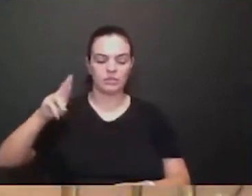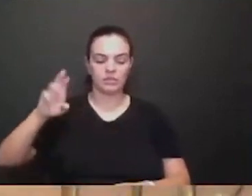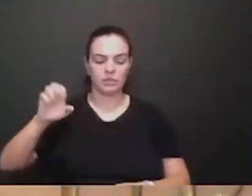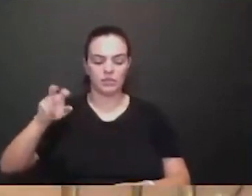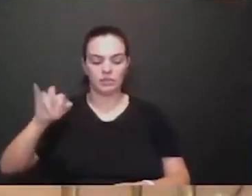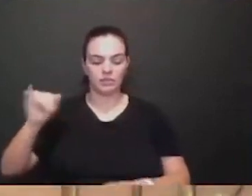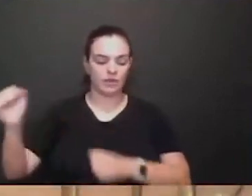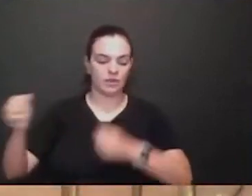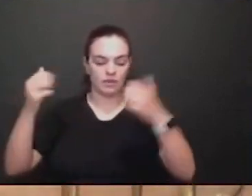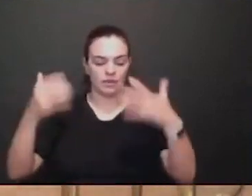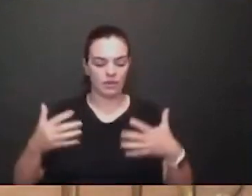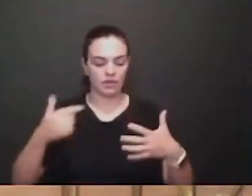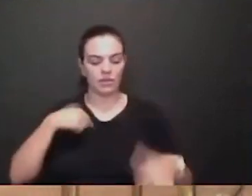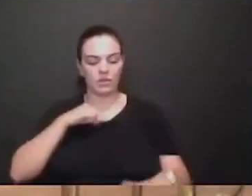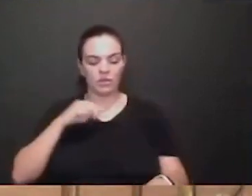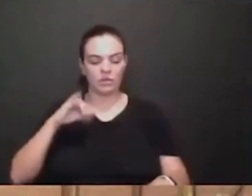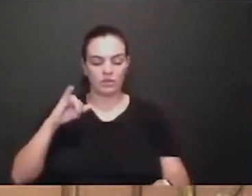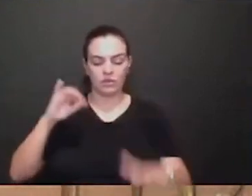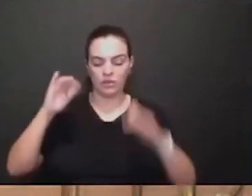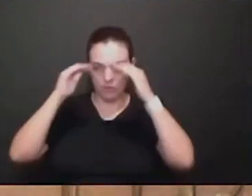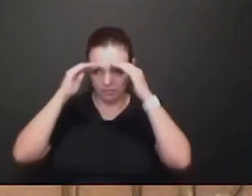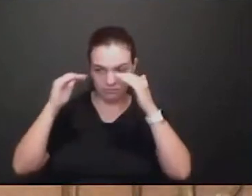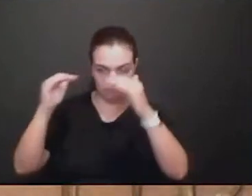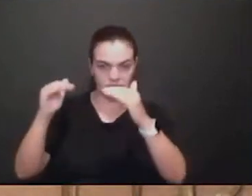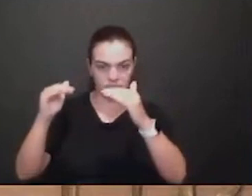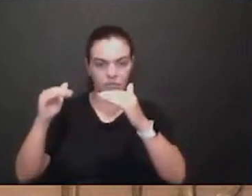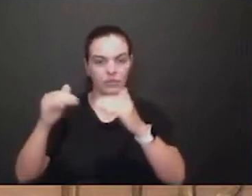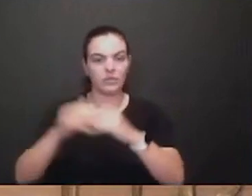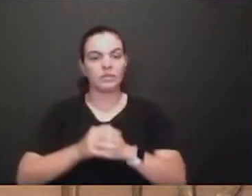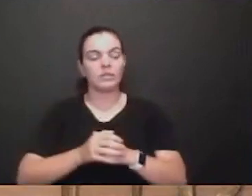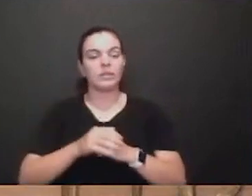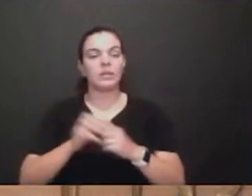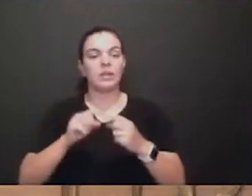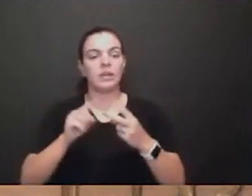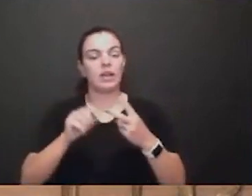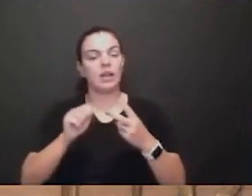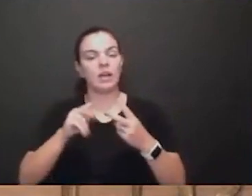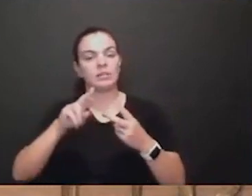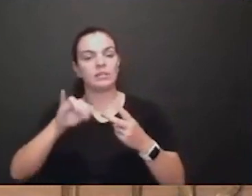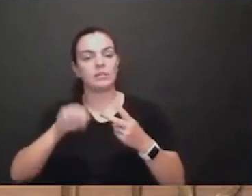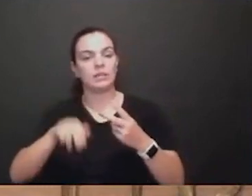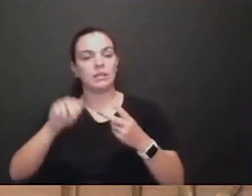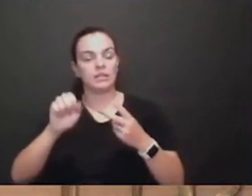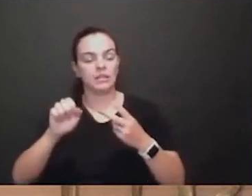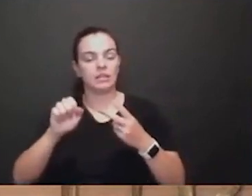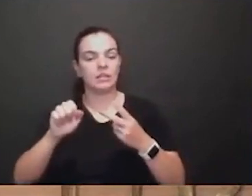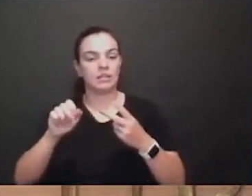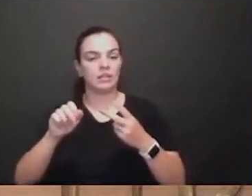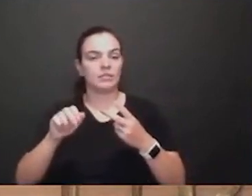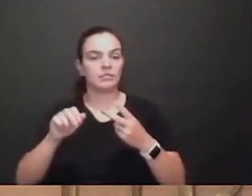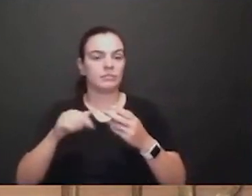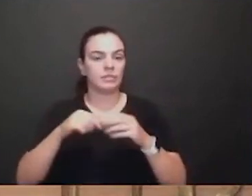perdão, Alexandre, também juntamente com a senhora Adriane, para que seja feita a avaliação e os cumprimentos